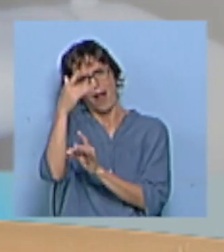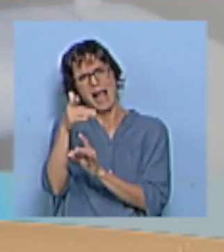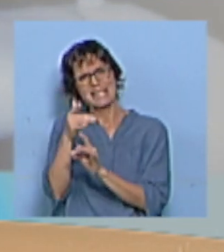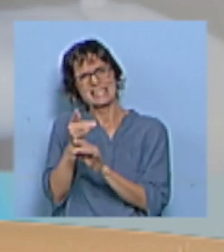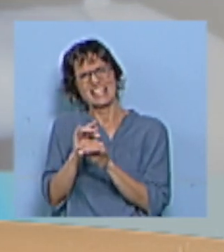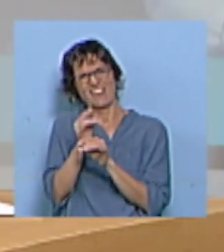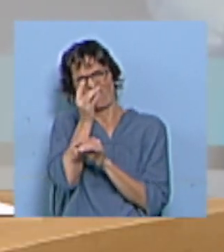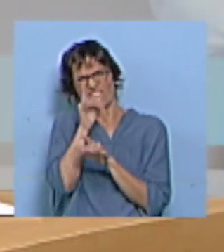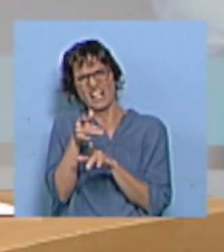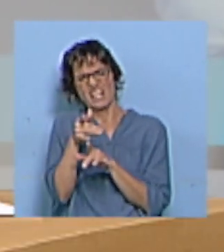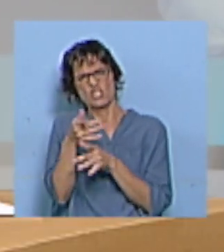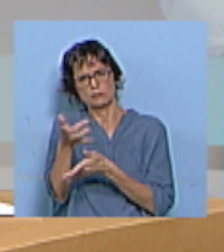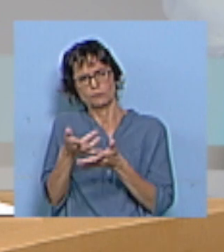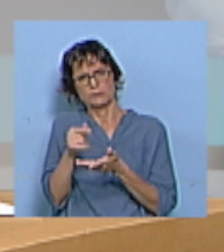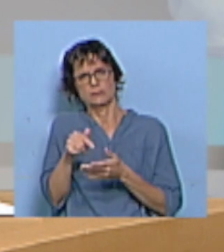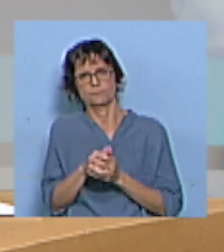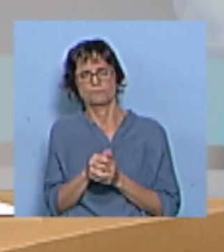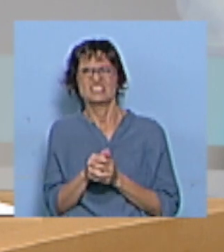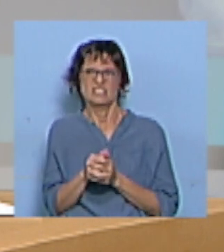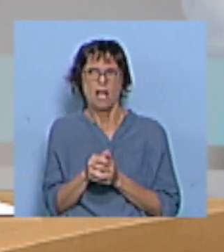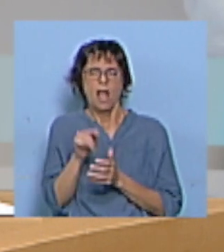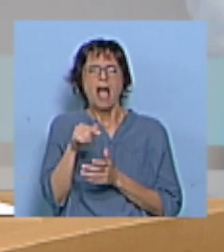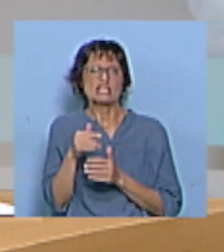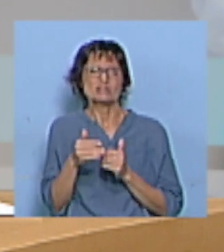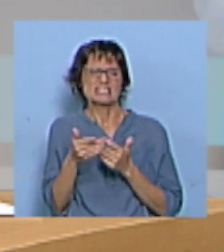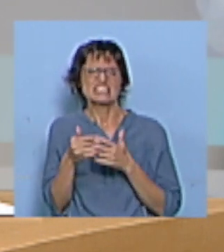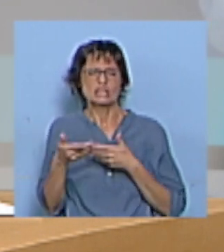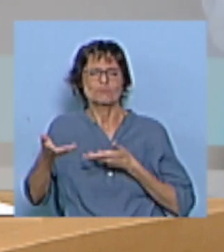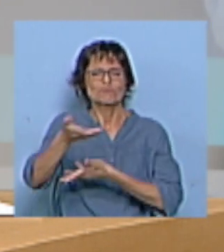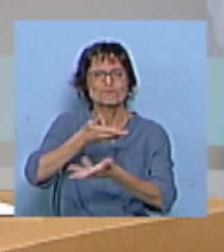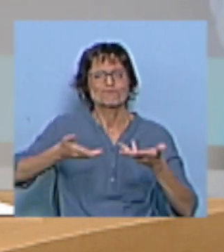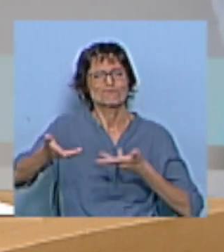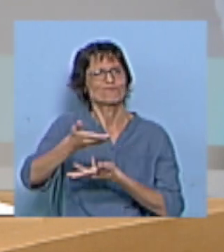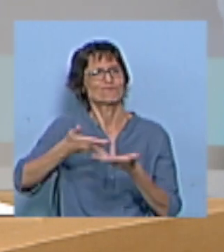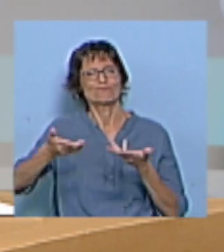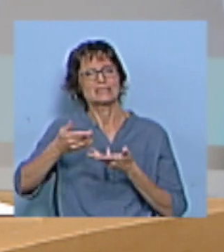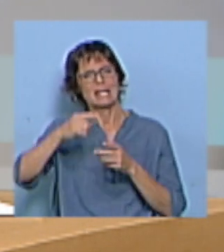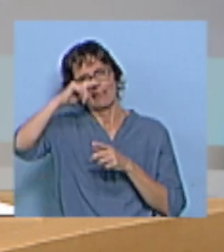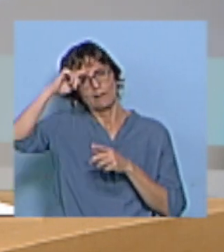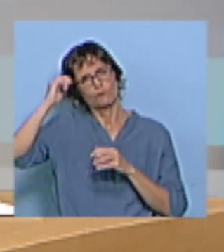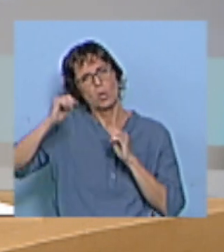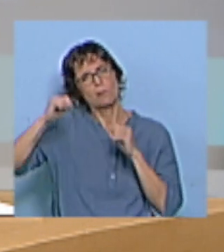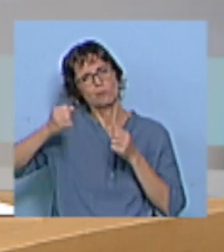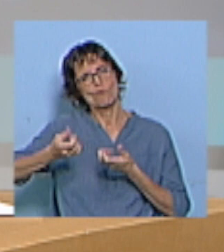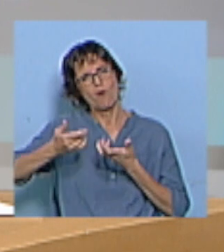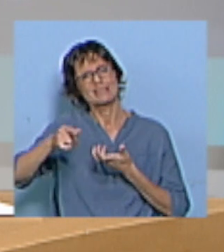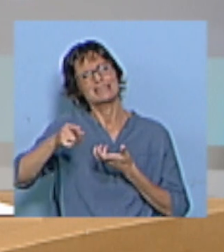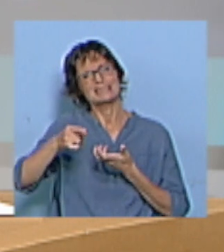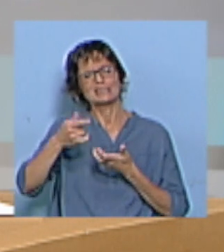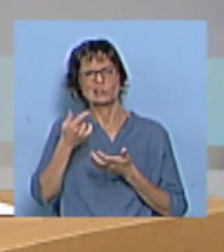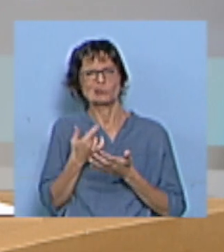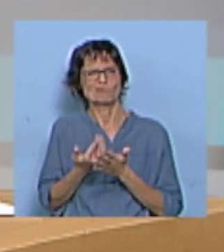Olha, eu acho que sim, acho que não foi um bom exemplo, acho que foi ali uma barganha dos vários